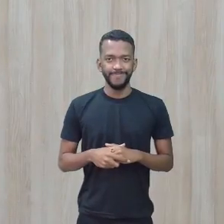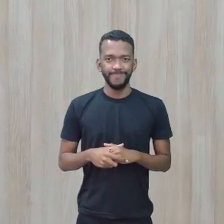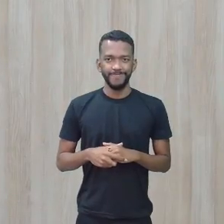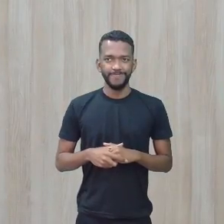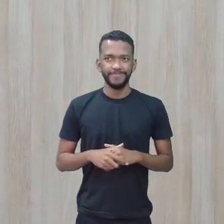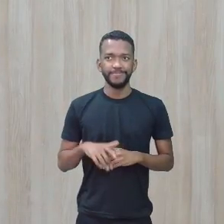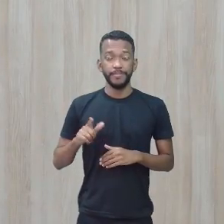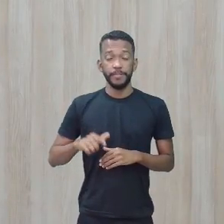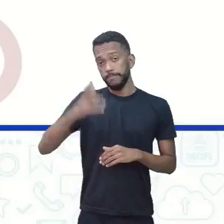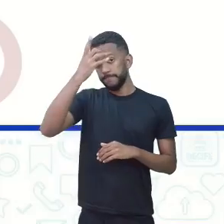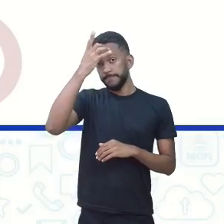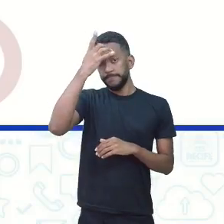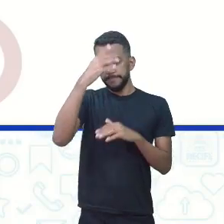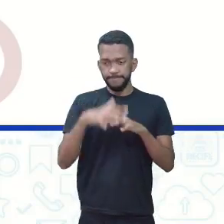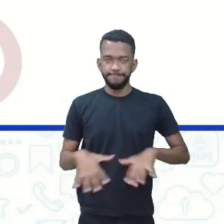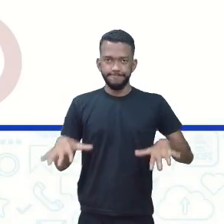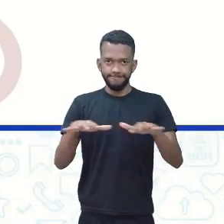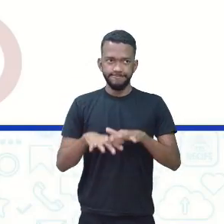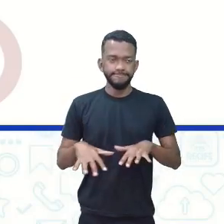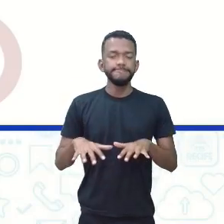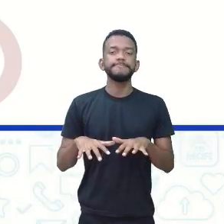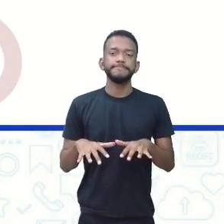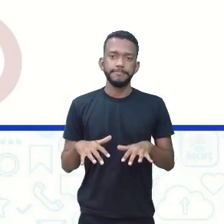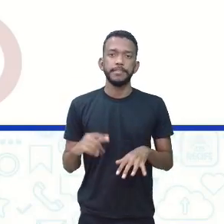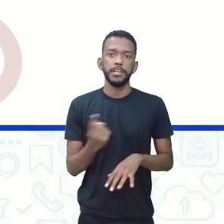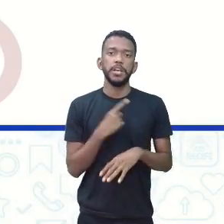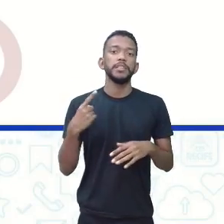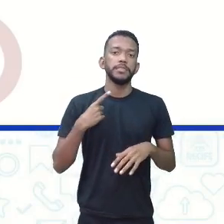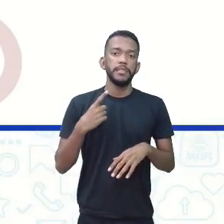É ter consciência ambiental, né? Quando a gente